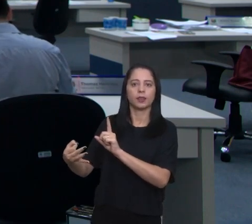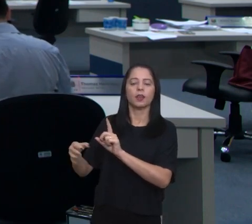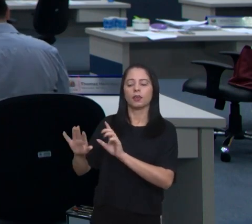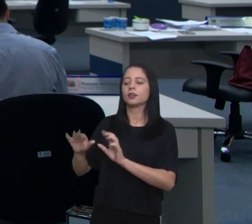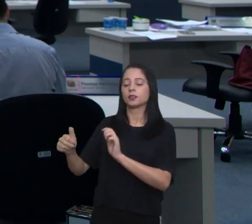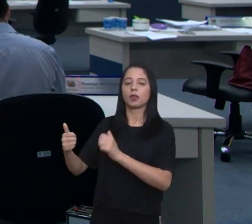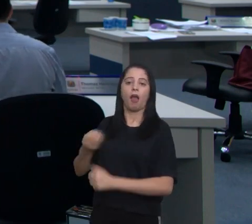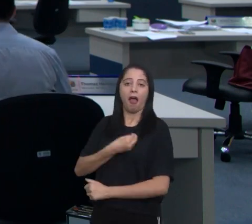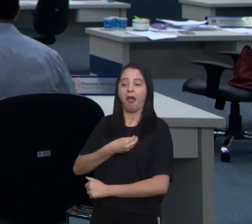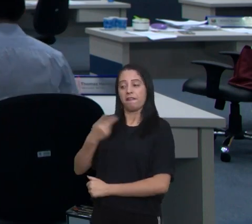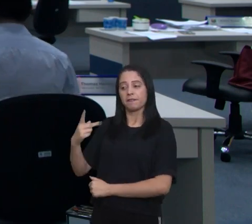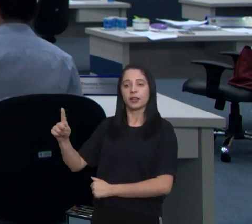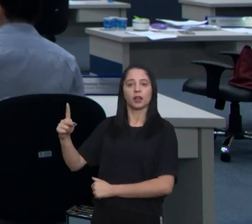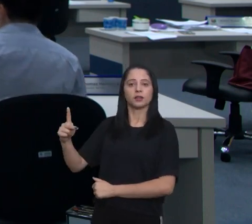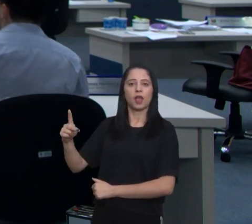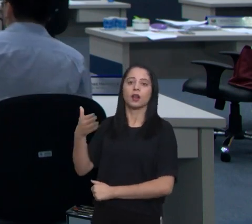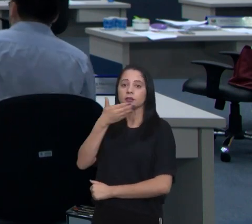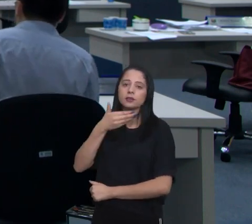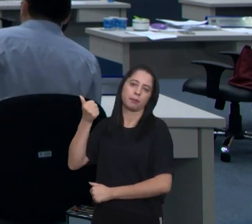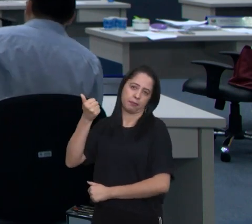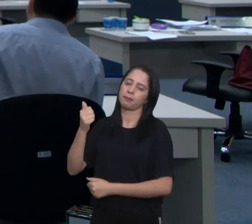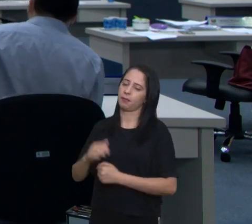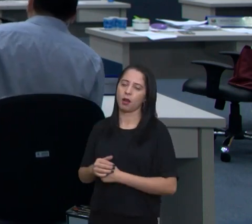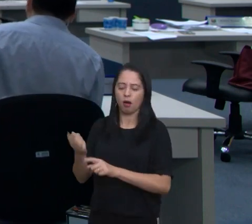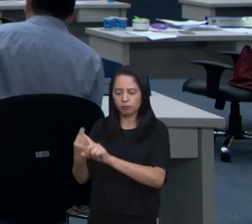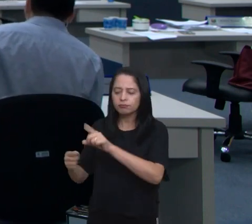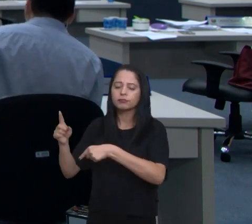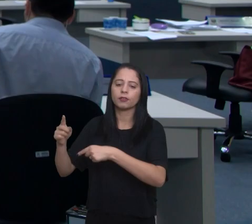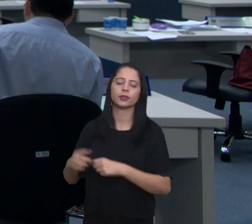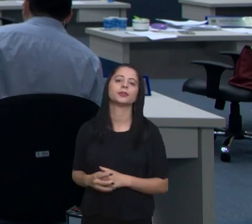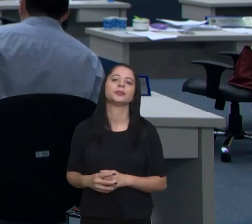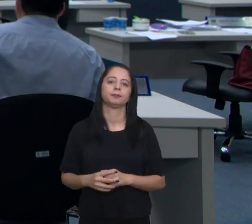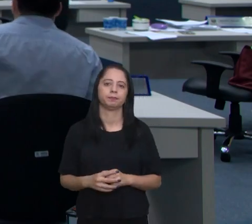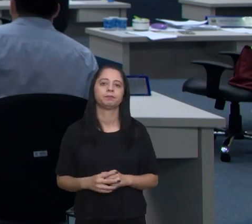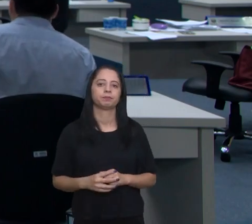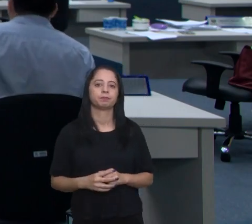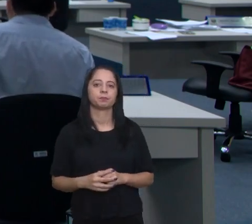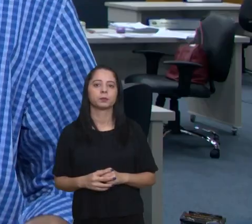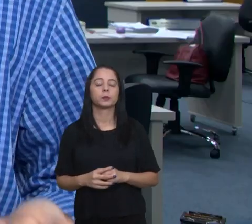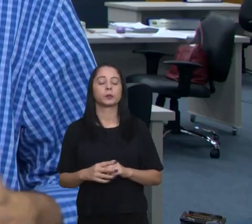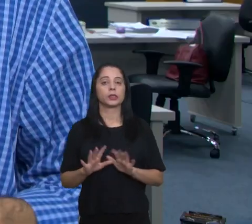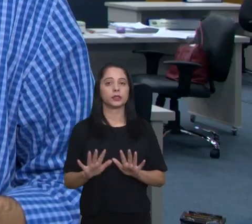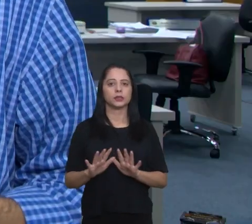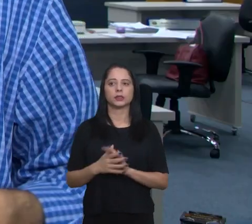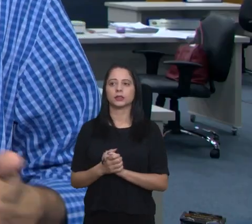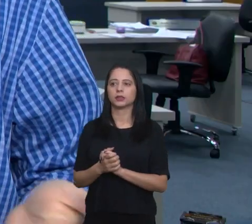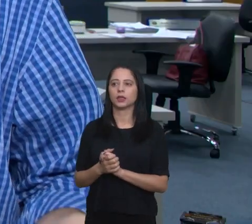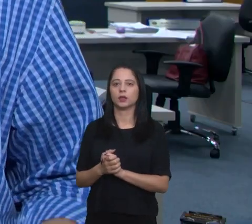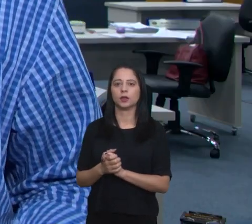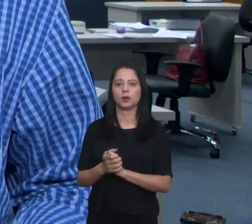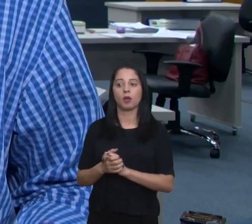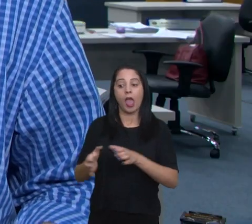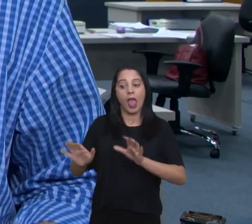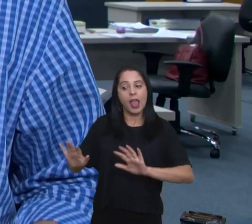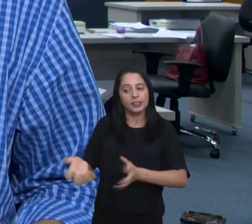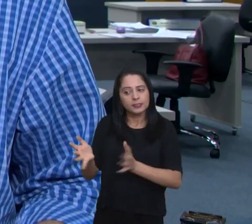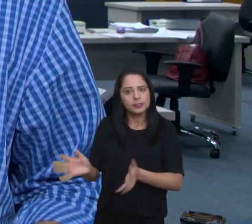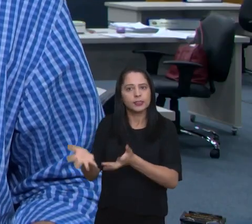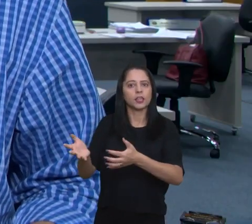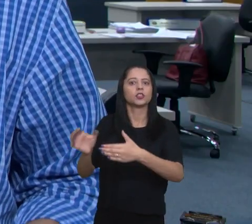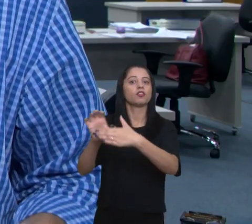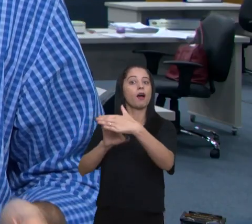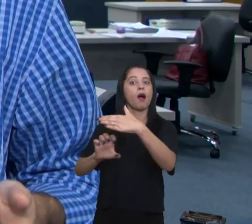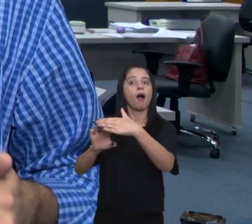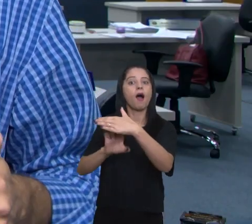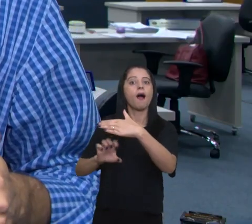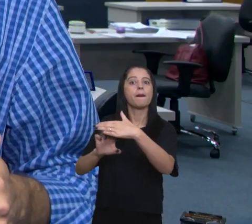grupo e assim a gente vai melhorando a vida das pessoas portadoras de qualquer tipo de deficiência. Fortalecer entidades que trabalham nesse